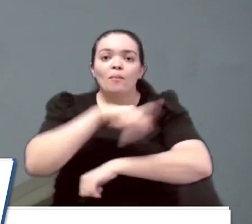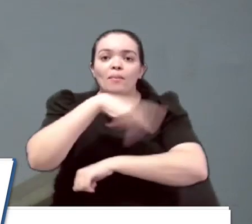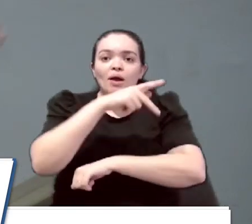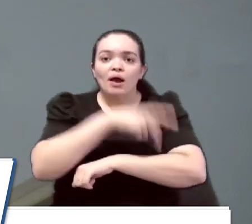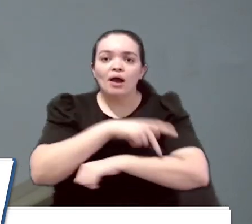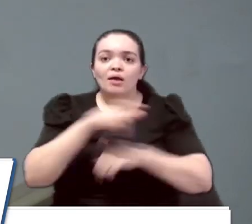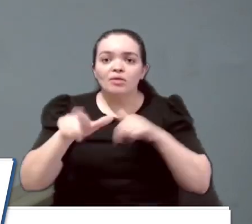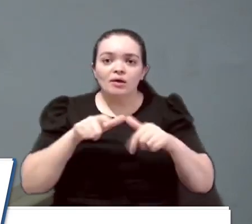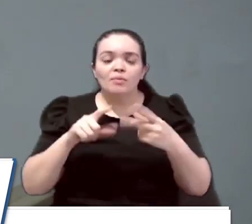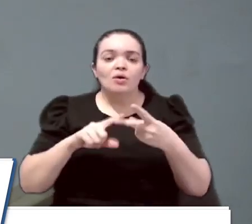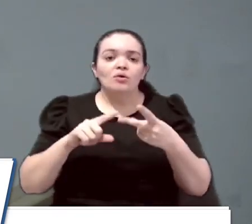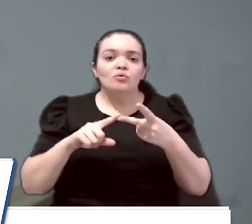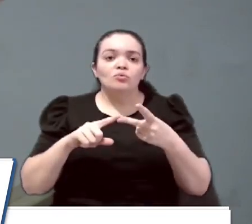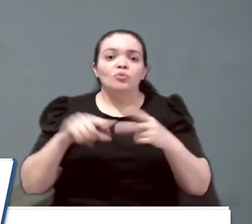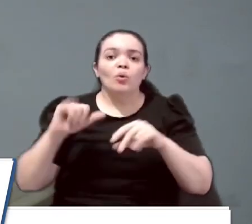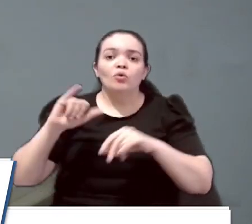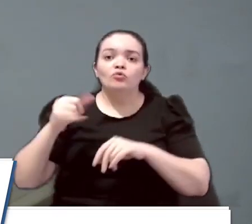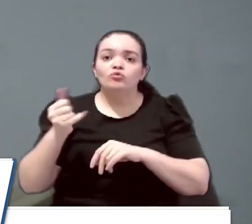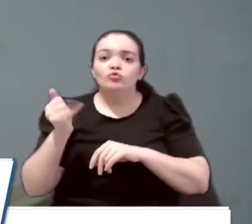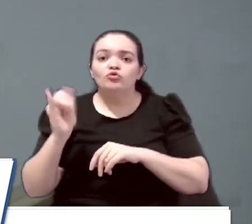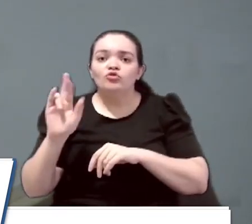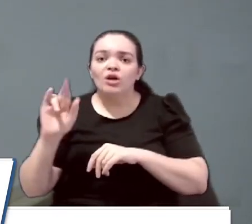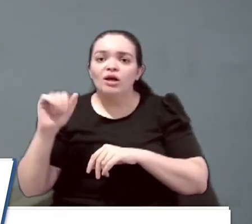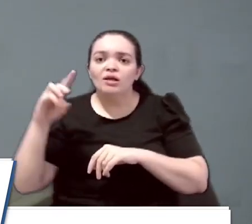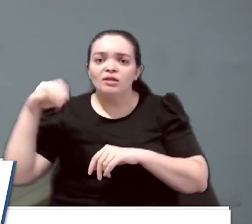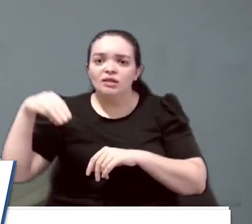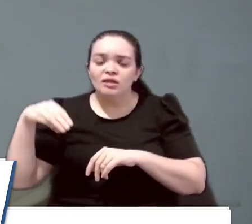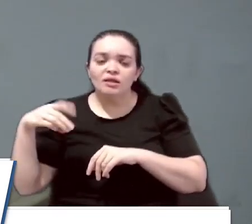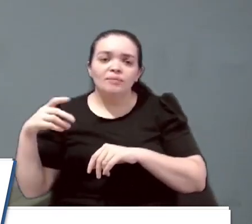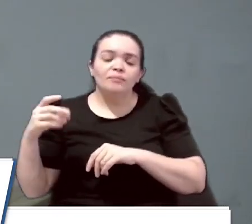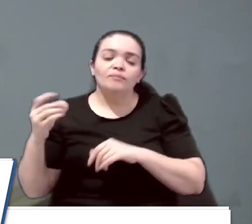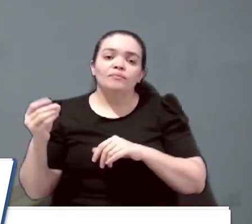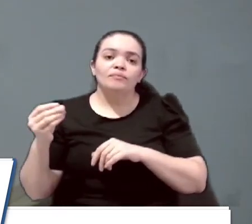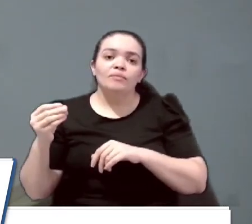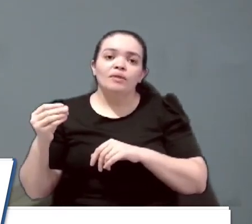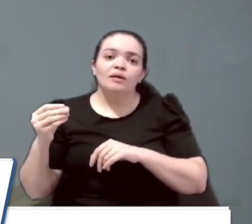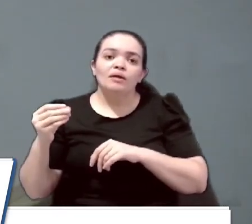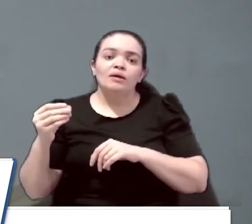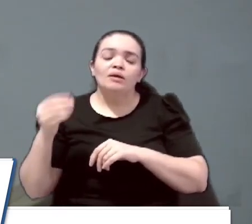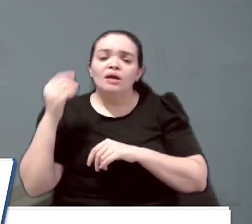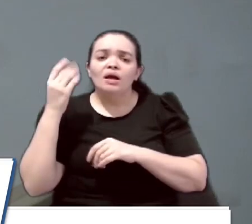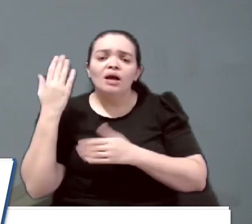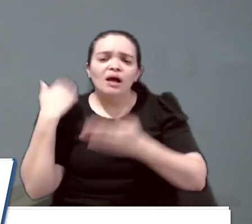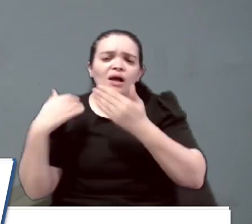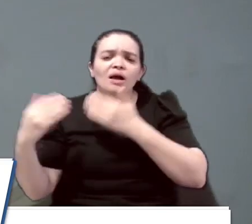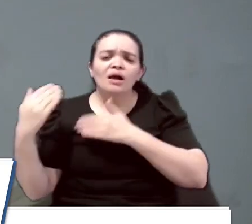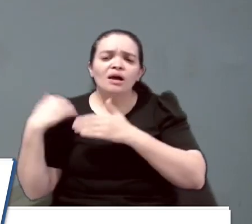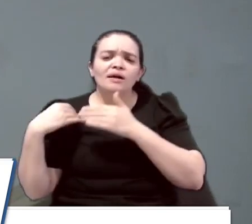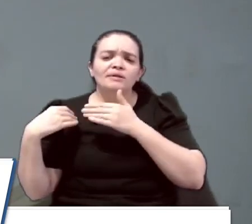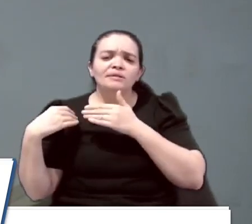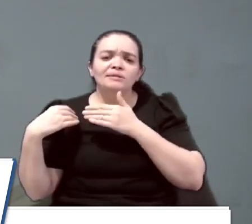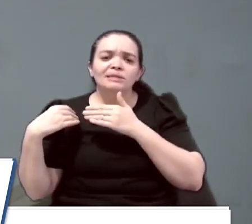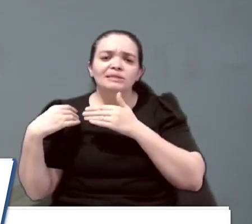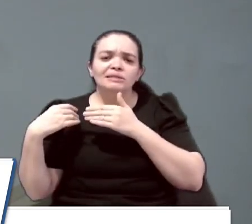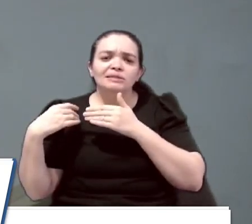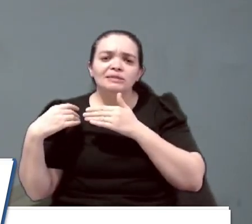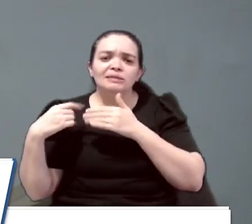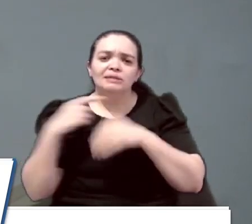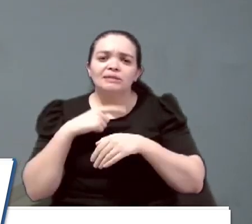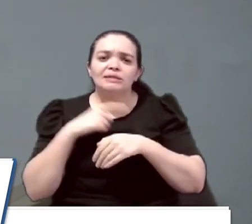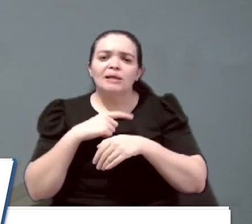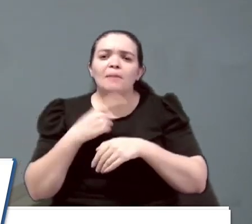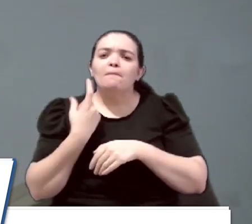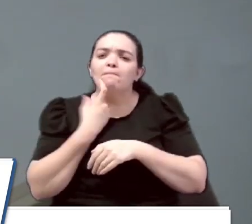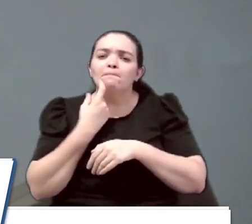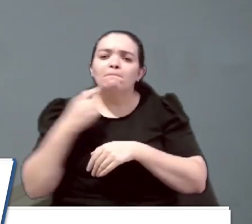Paulistano, na onde que era, puro os barros que estavam acabando com o córrego lá embaixo, que tem peixe, né, que